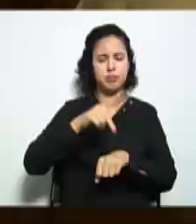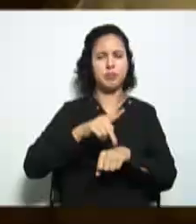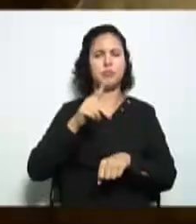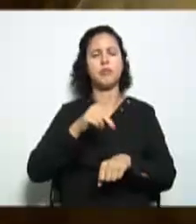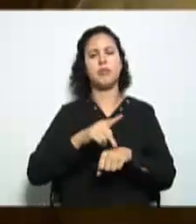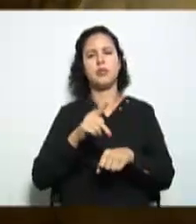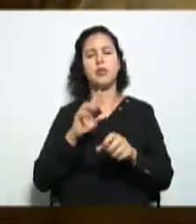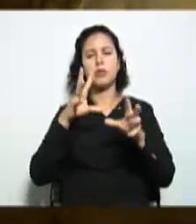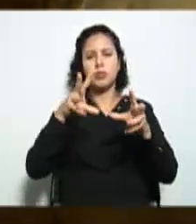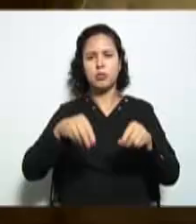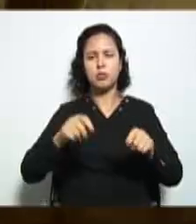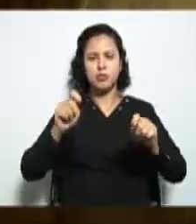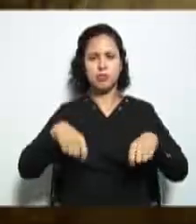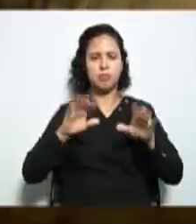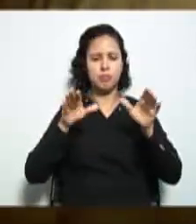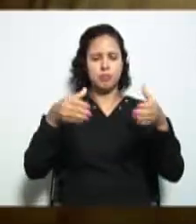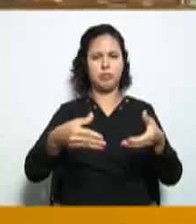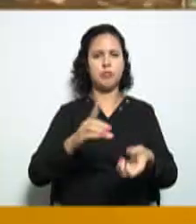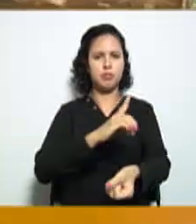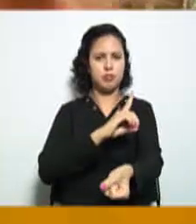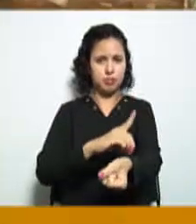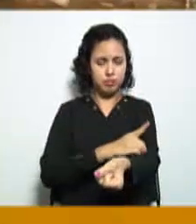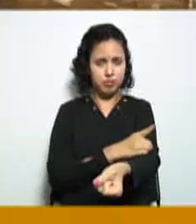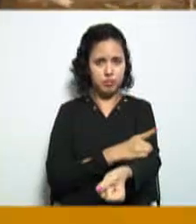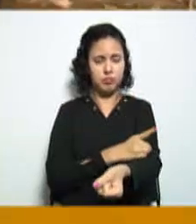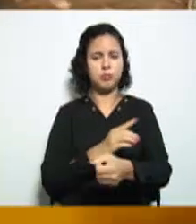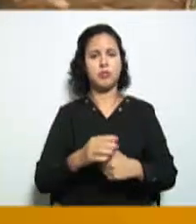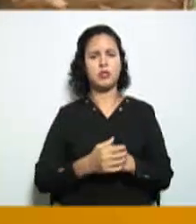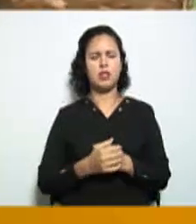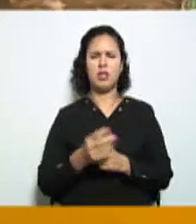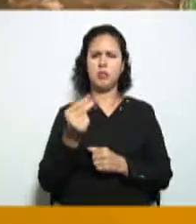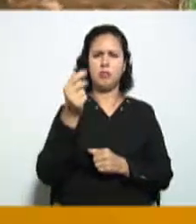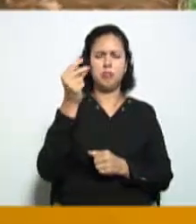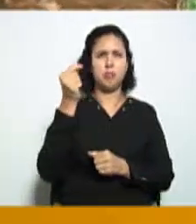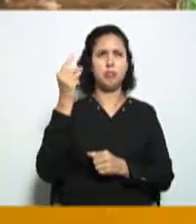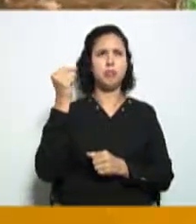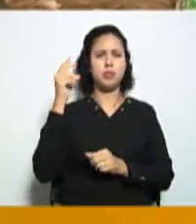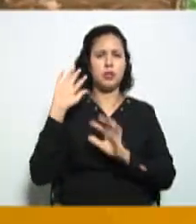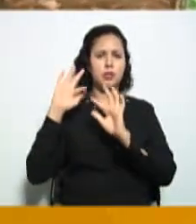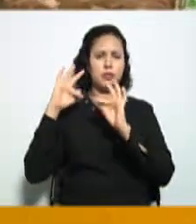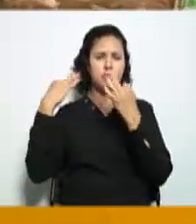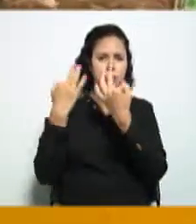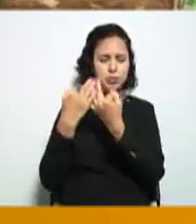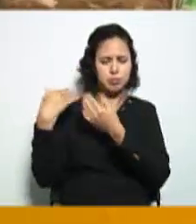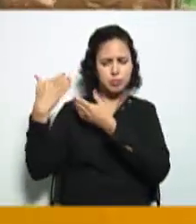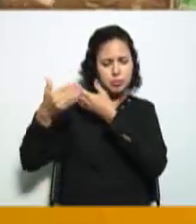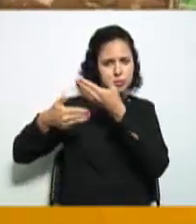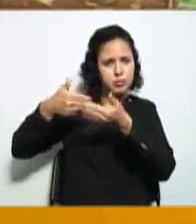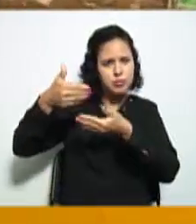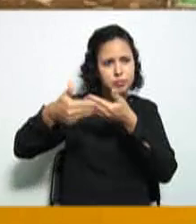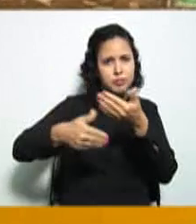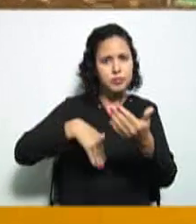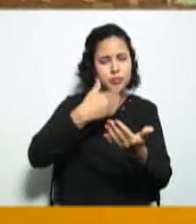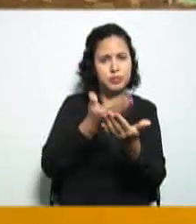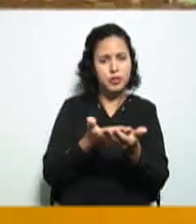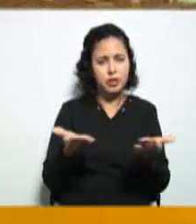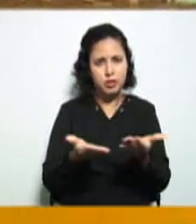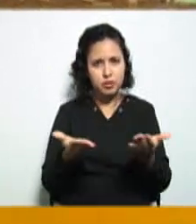eles só servem específico para diabetes. Olha, isso já vem já de família, já vem já de raiz. Meu